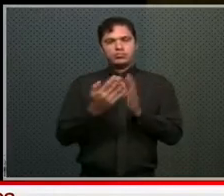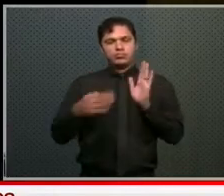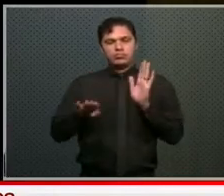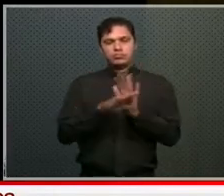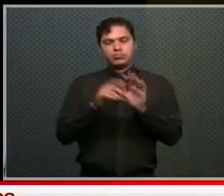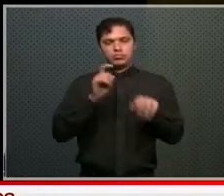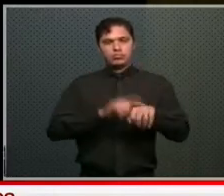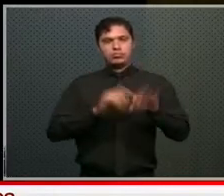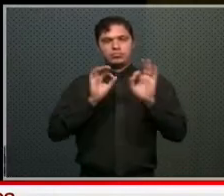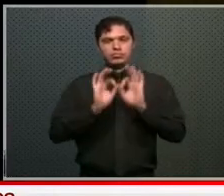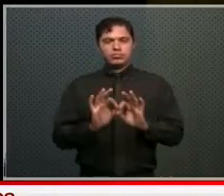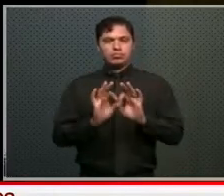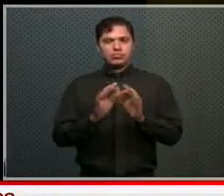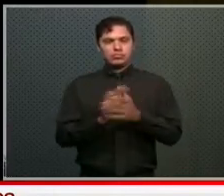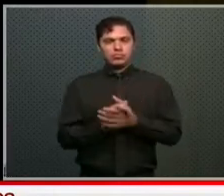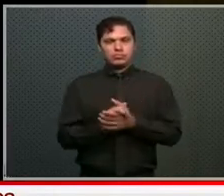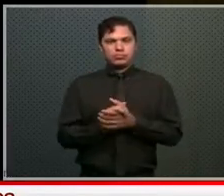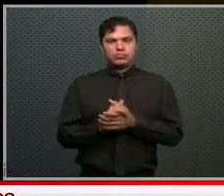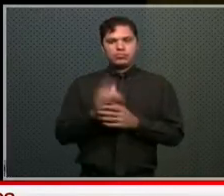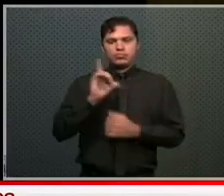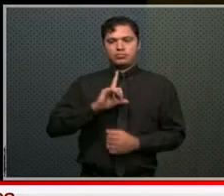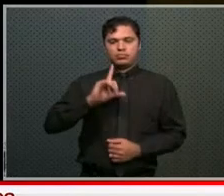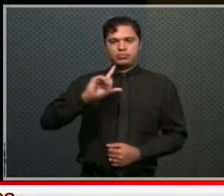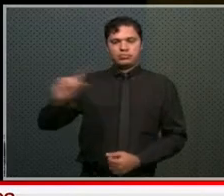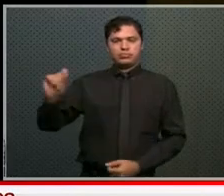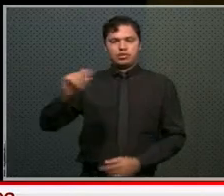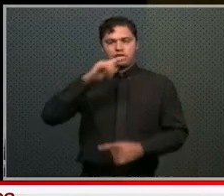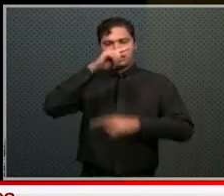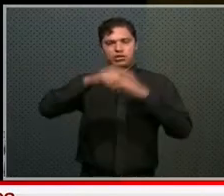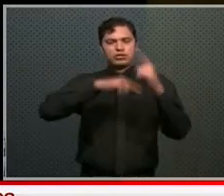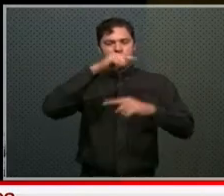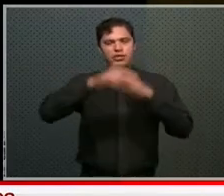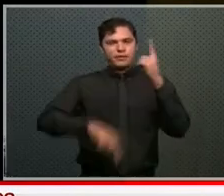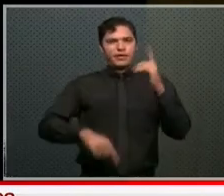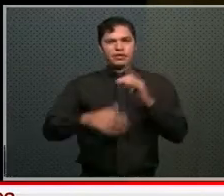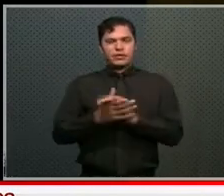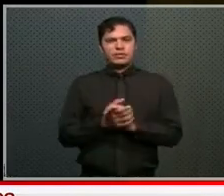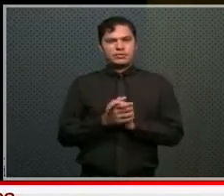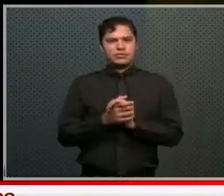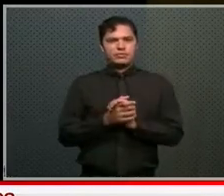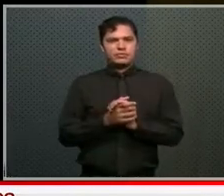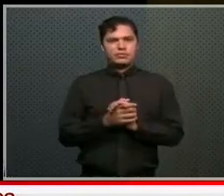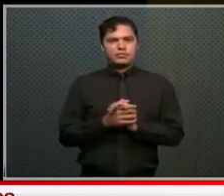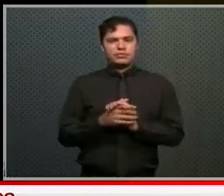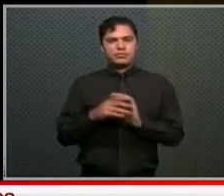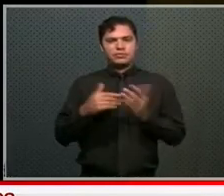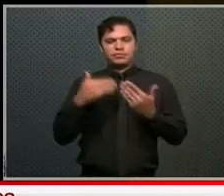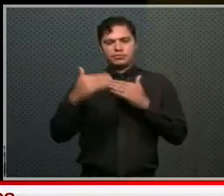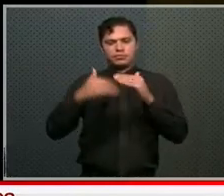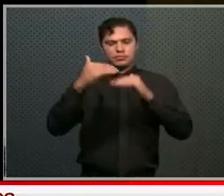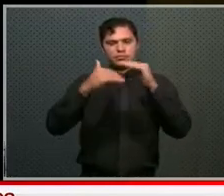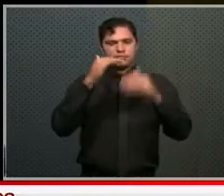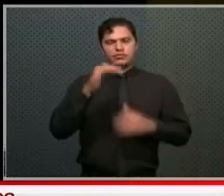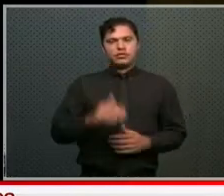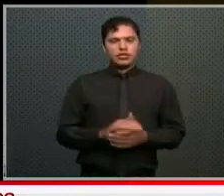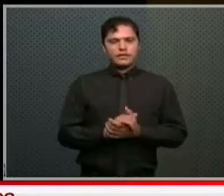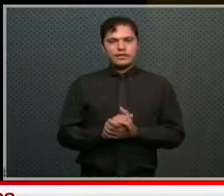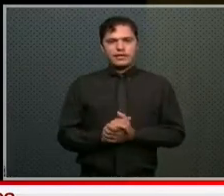senhoras e senhores de sairmos de uma fase de potencialidades para uma fase de prosperidade